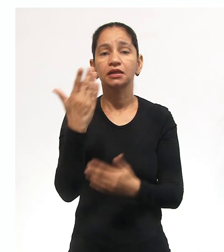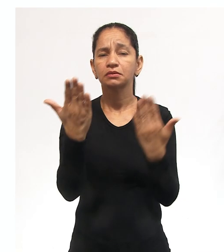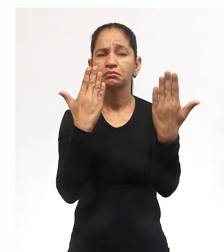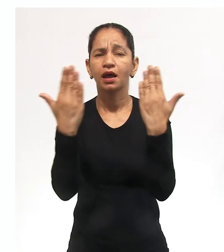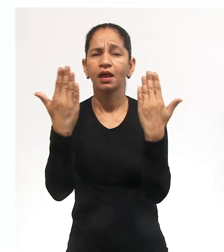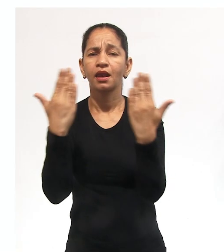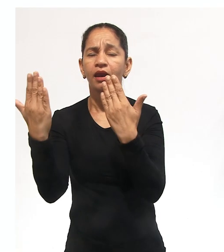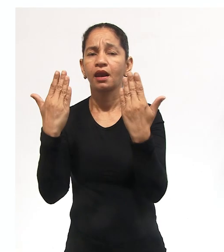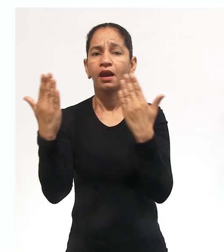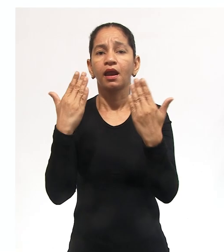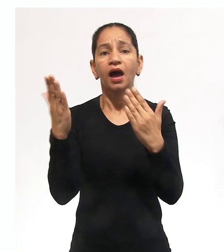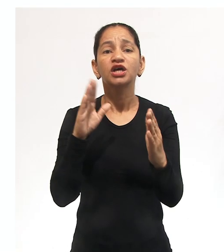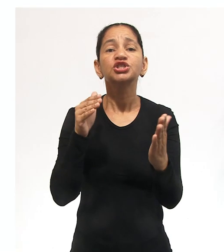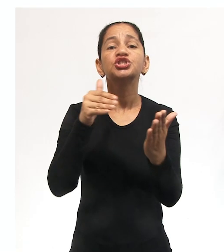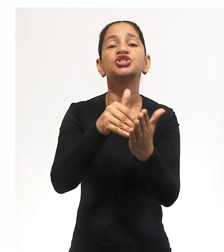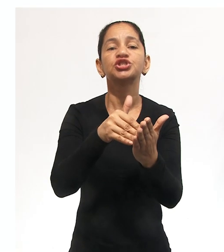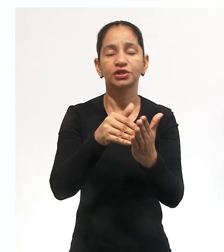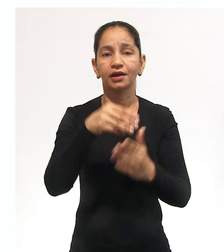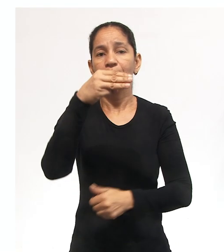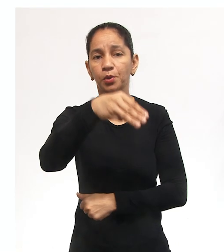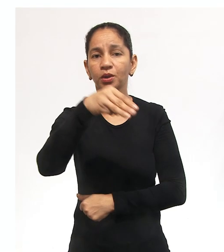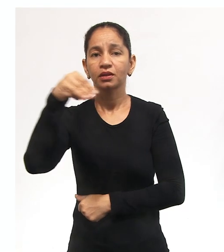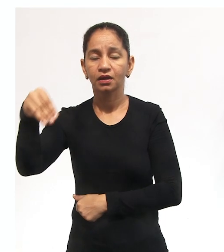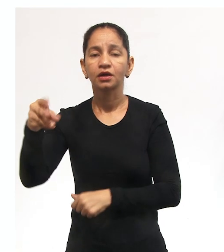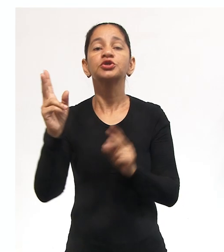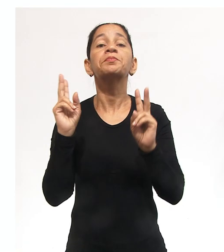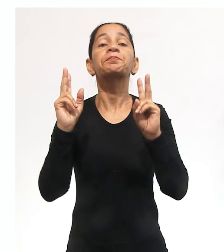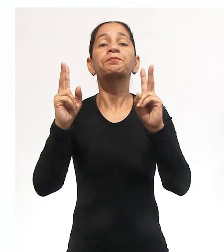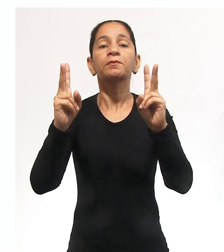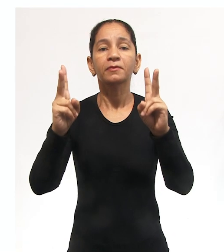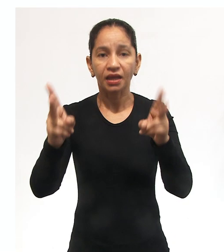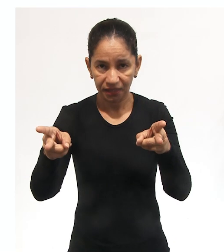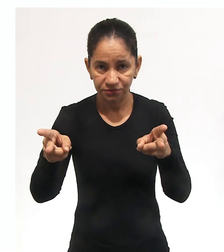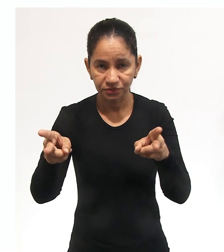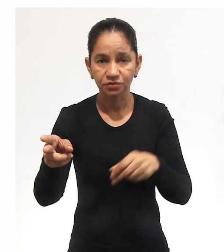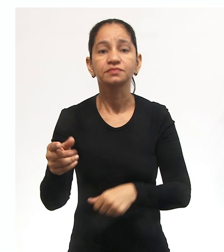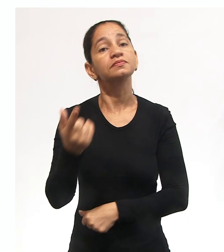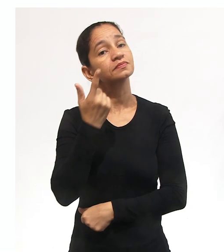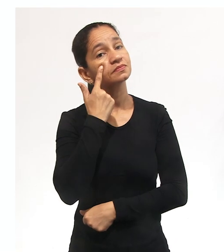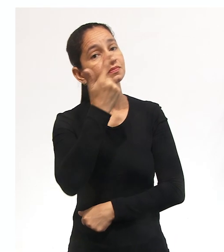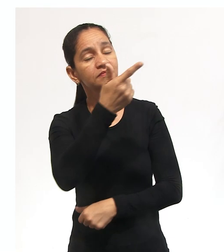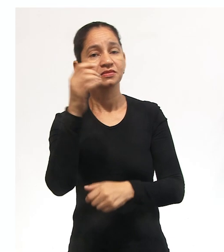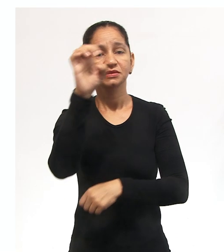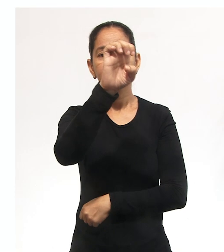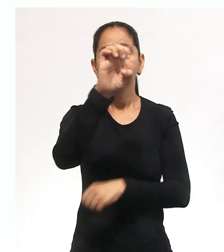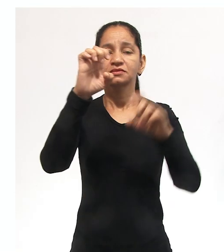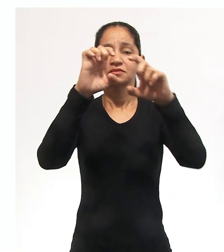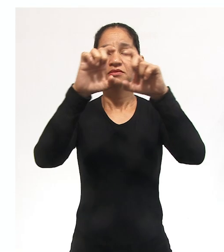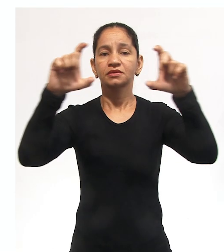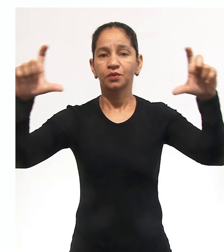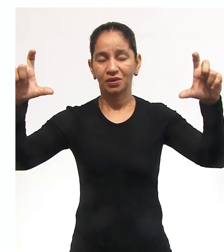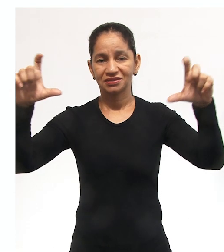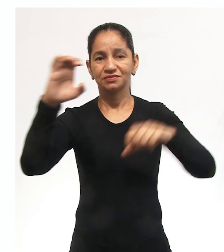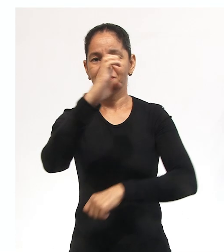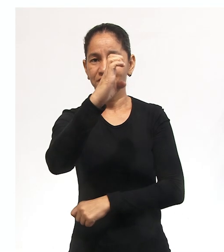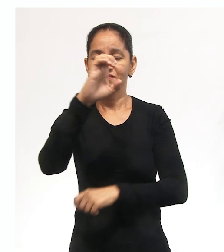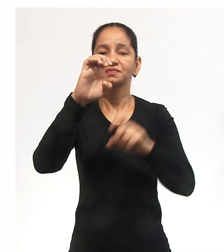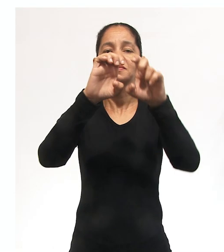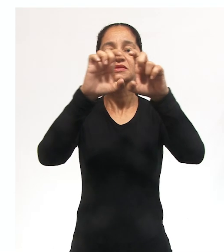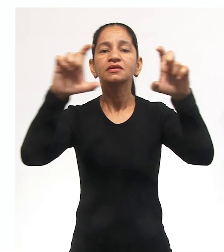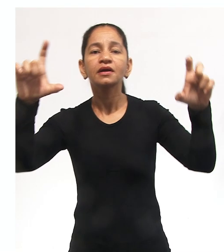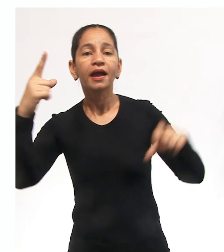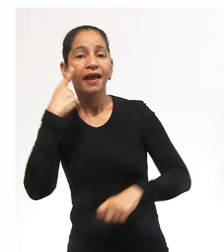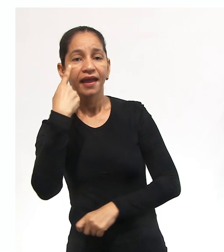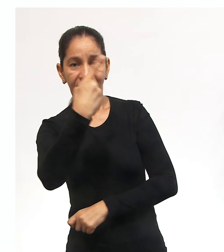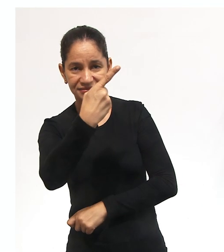tem que gerar o mesmo montante. Para que isso aconteça, nós temos a equação da taxa equivalente, né? A